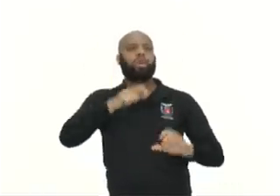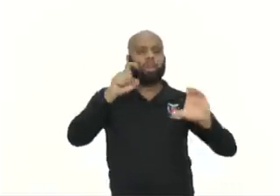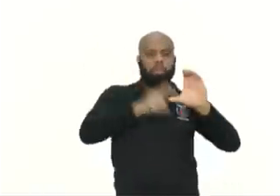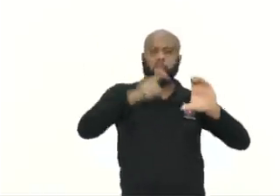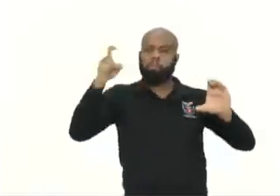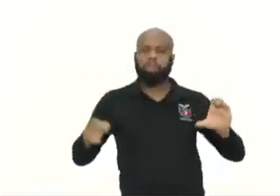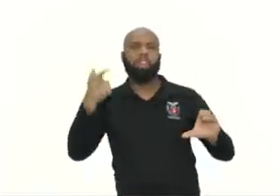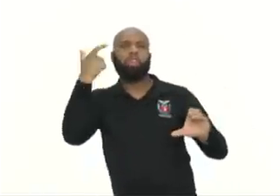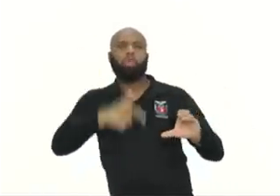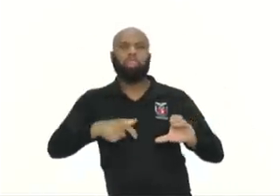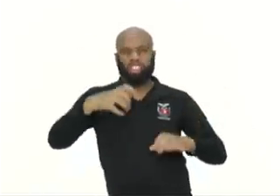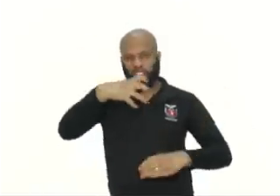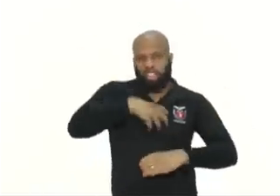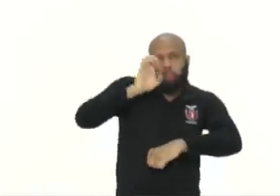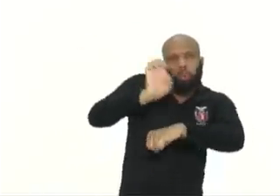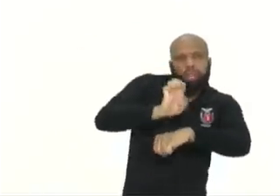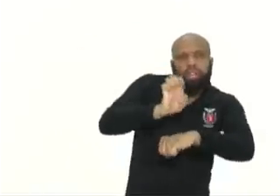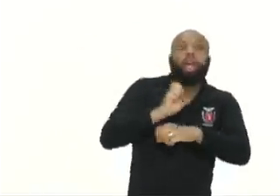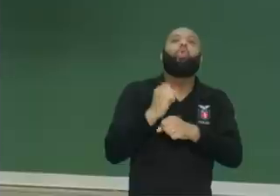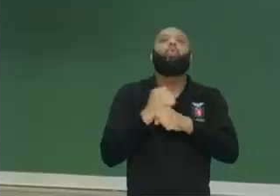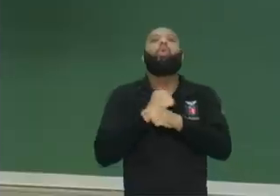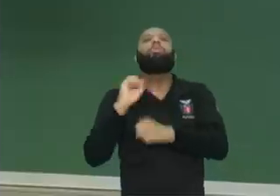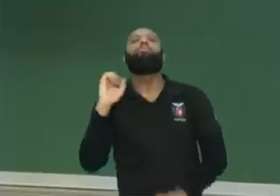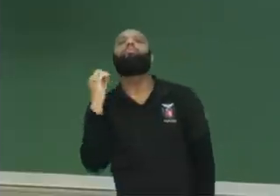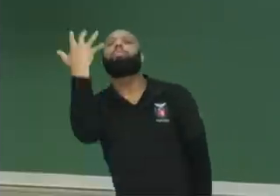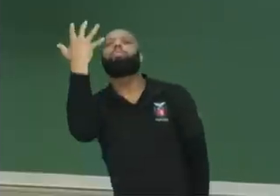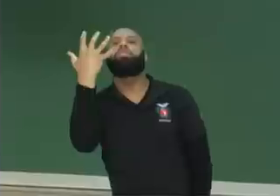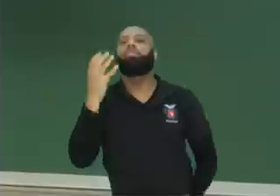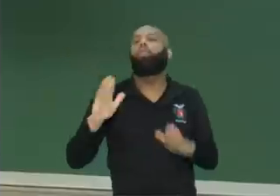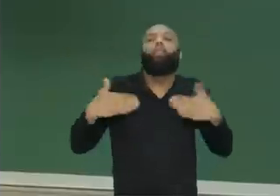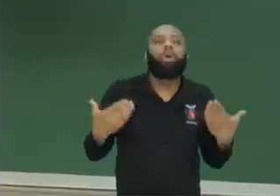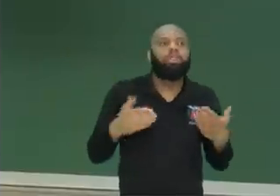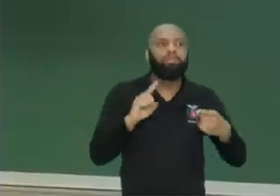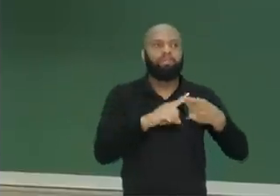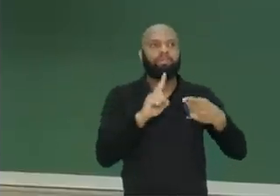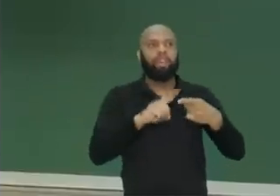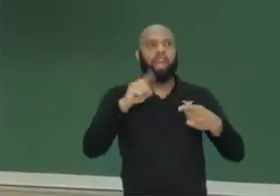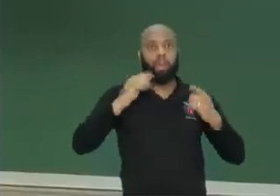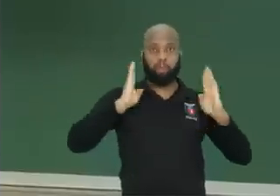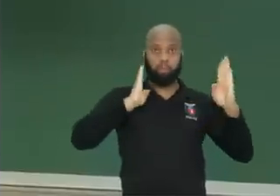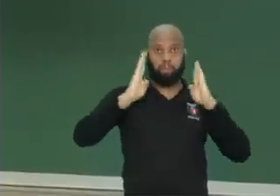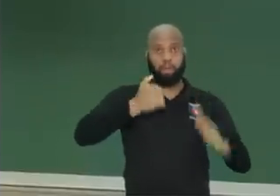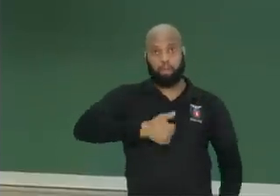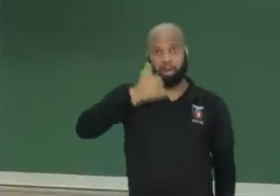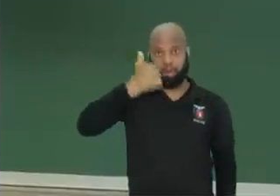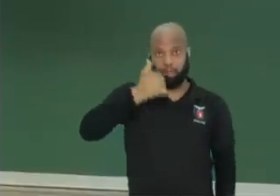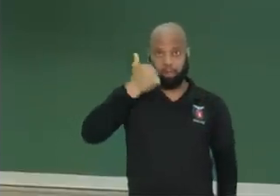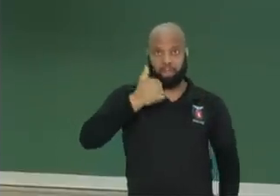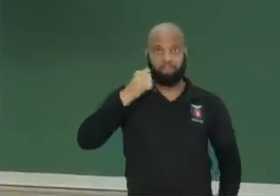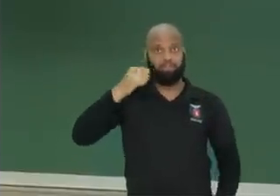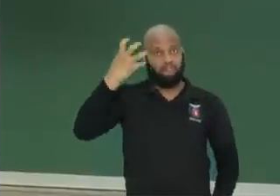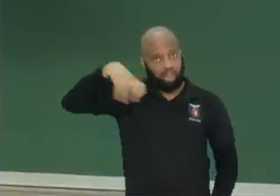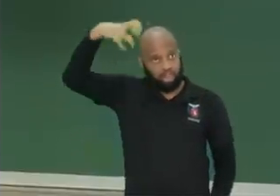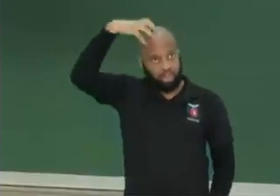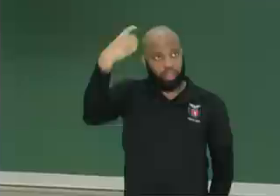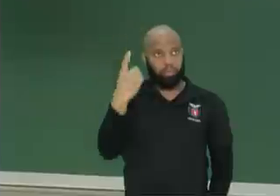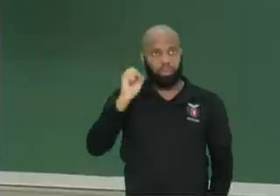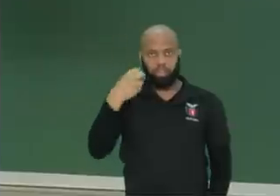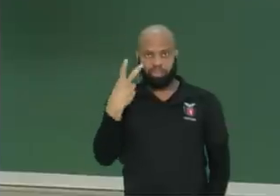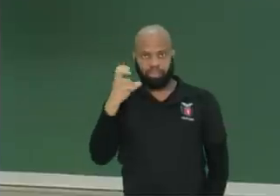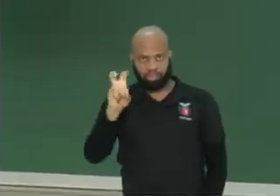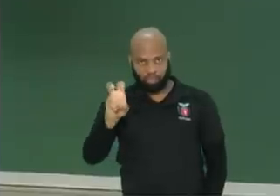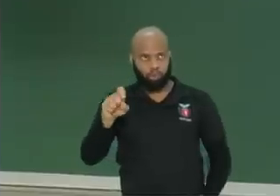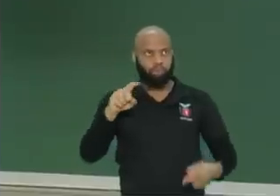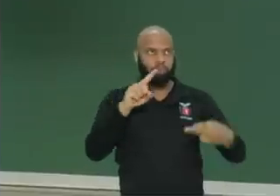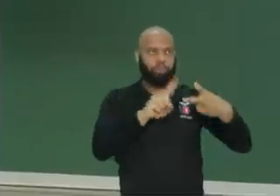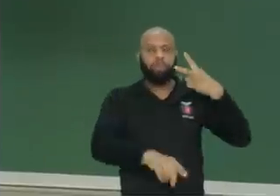emancipou e tornou-se uma província? Em que ano que foi isso? Quando que aconteceu? Foi durante o primeiro reinado, em 1825?